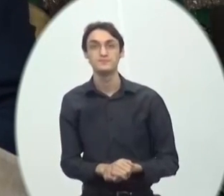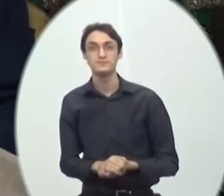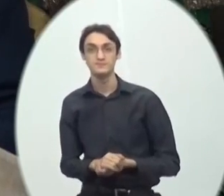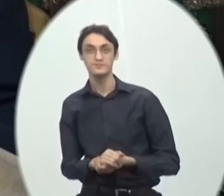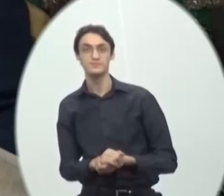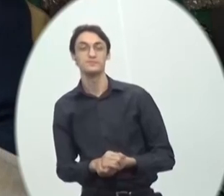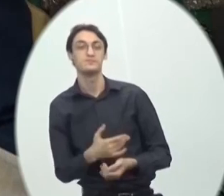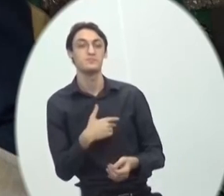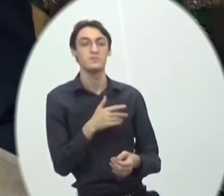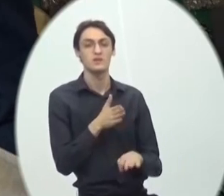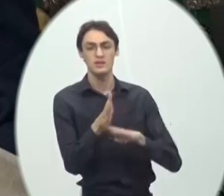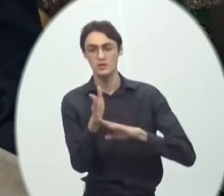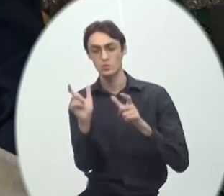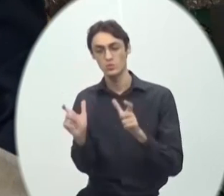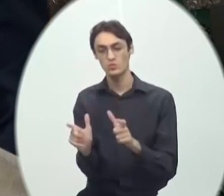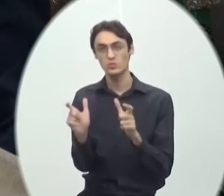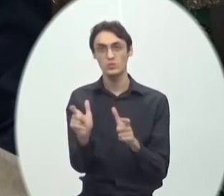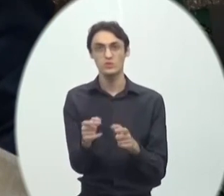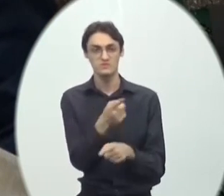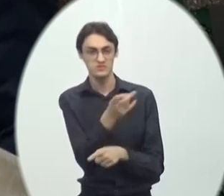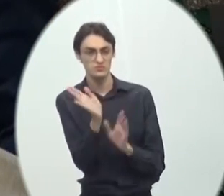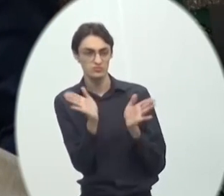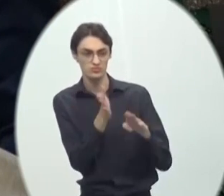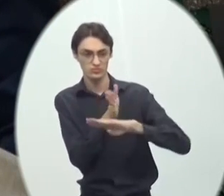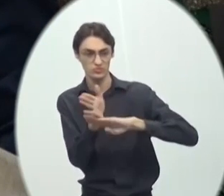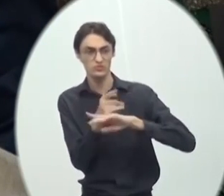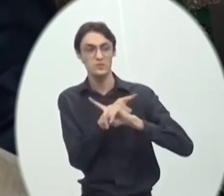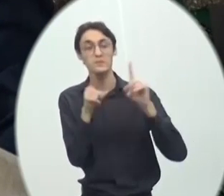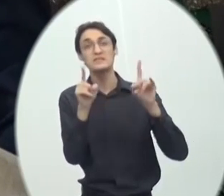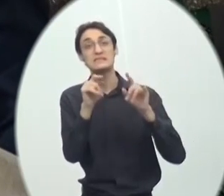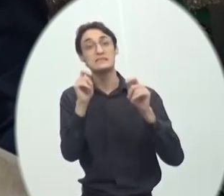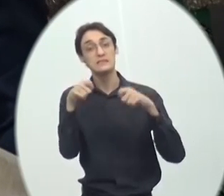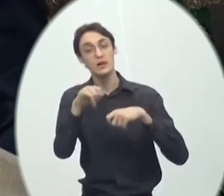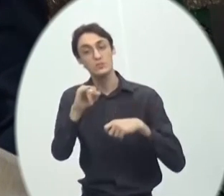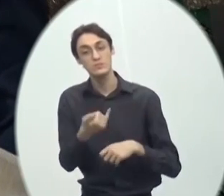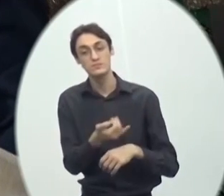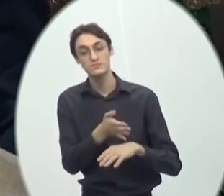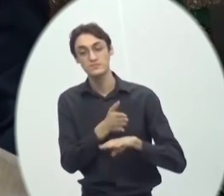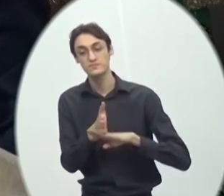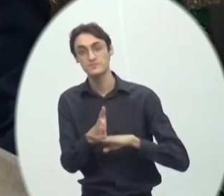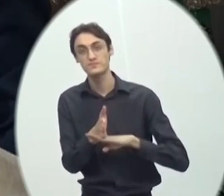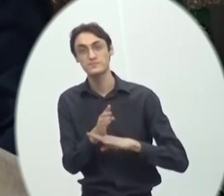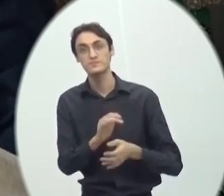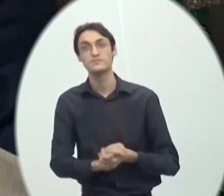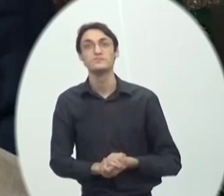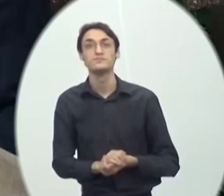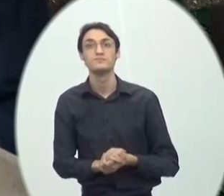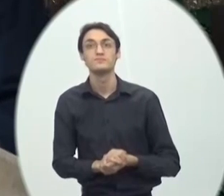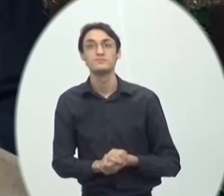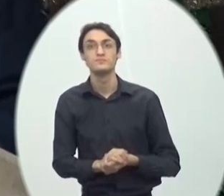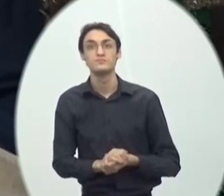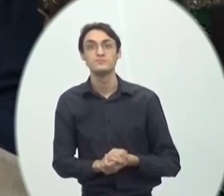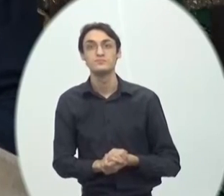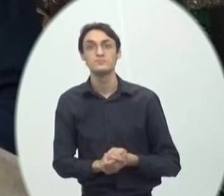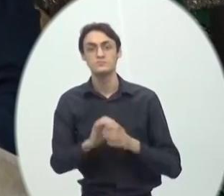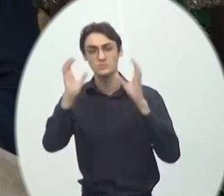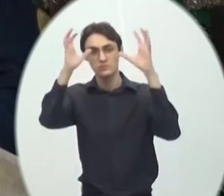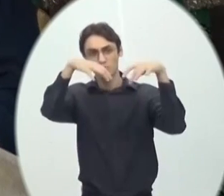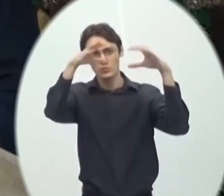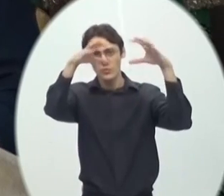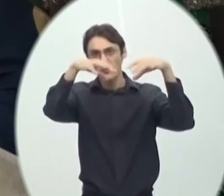por lá, e certamente os vereadores já foram, mas se tiver oportunidade, vão novamente, né, qualquer chuva,